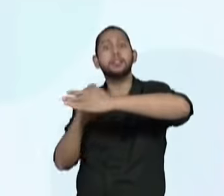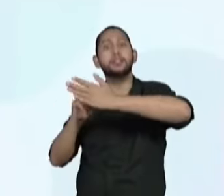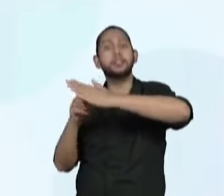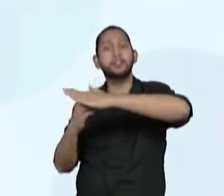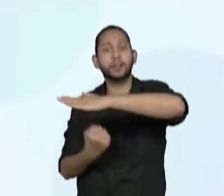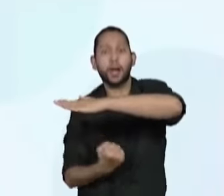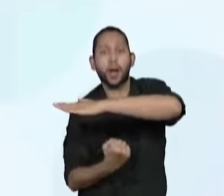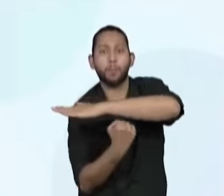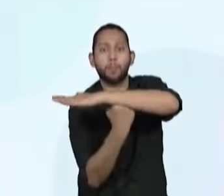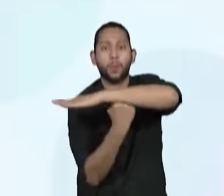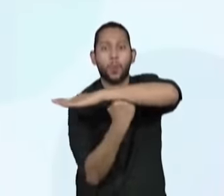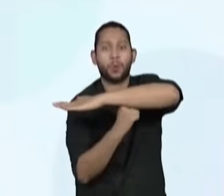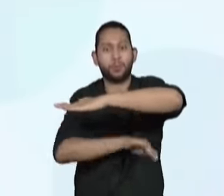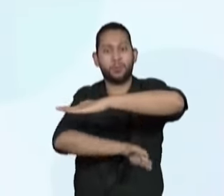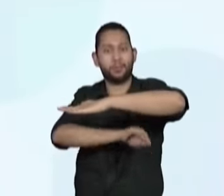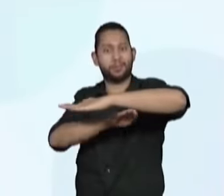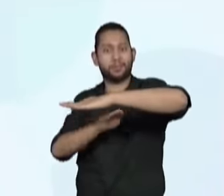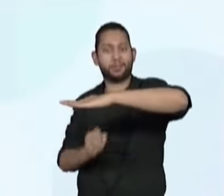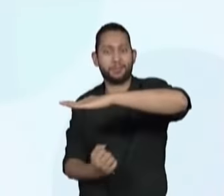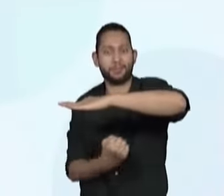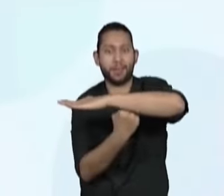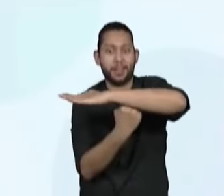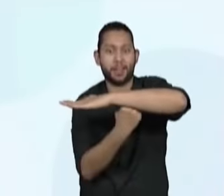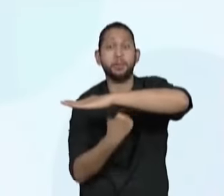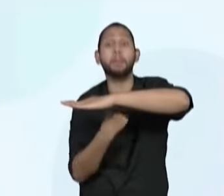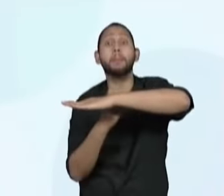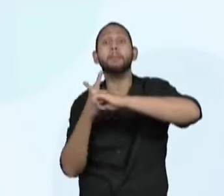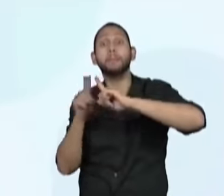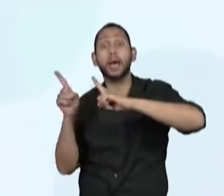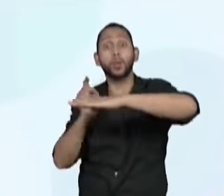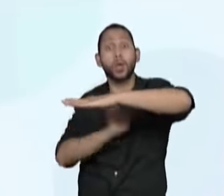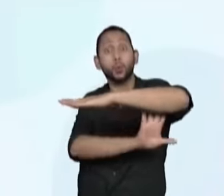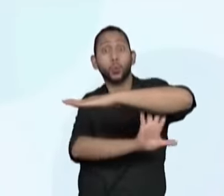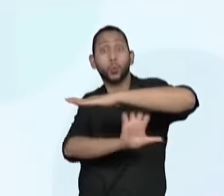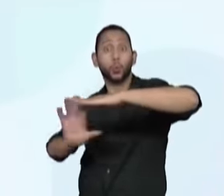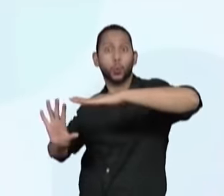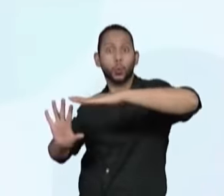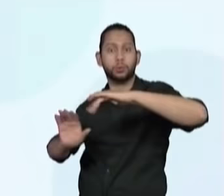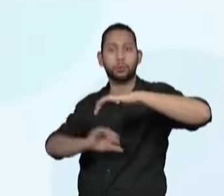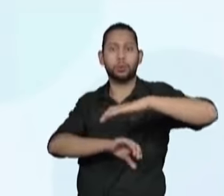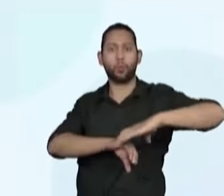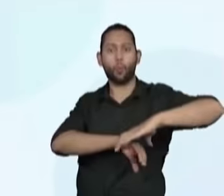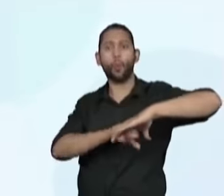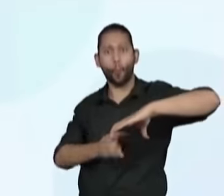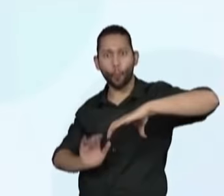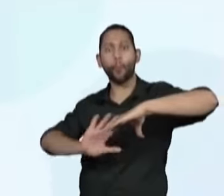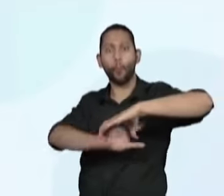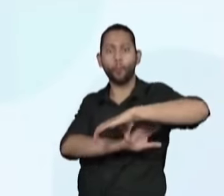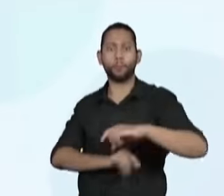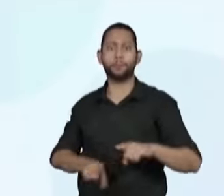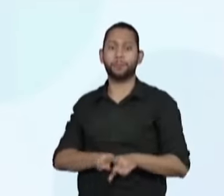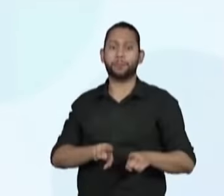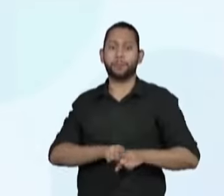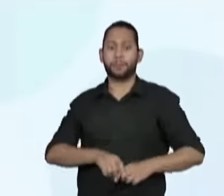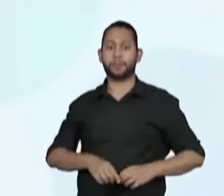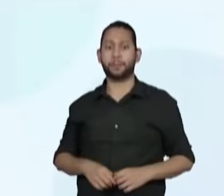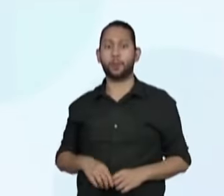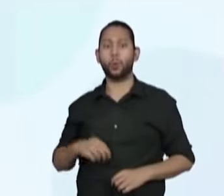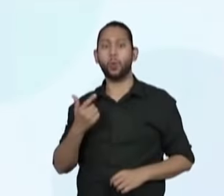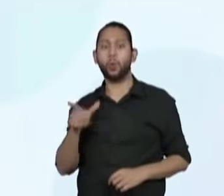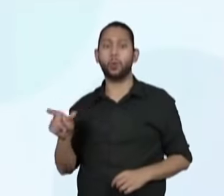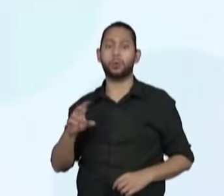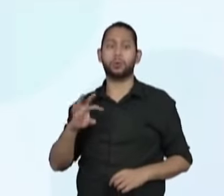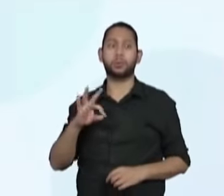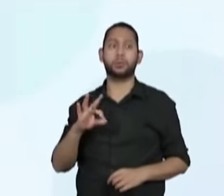a segurar o peso dessa parede, tá? Nós temos ainda os taludes, que também são muito comuns aí, né, dentro